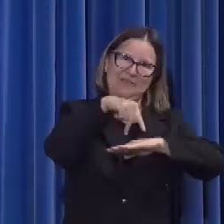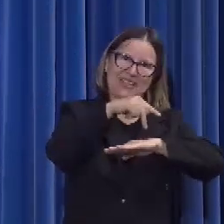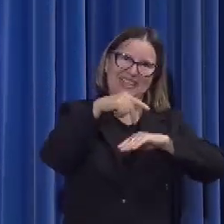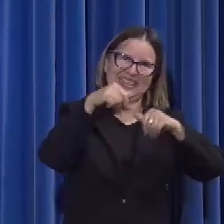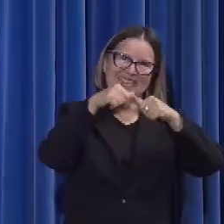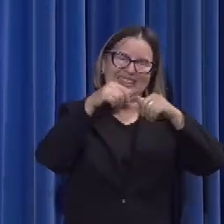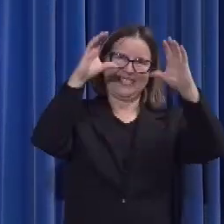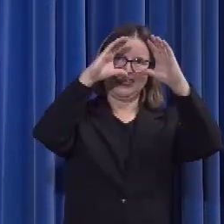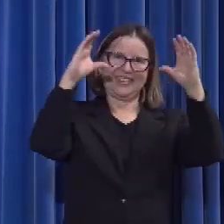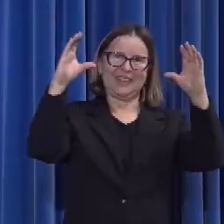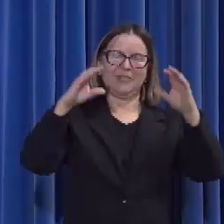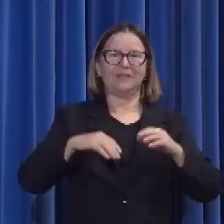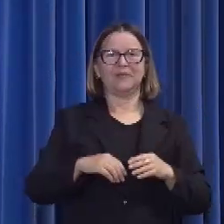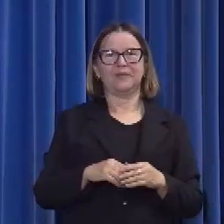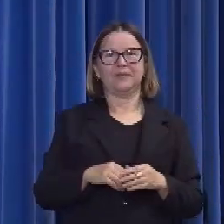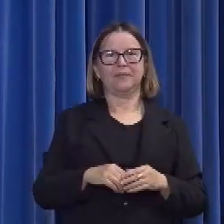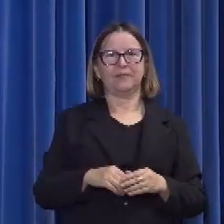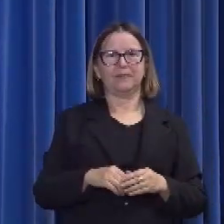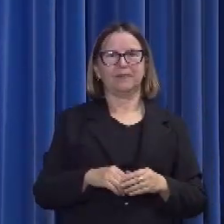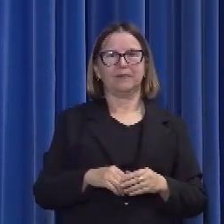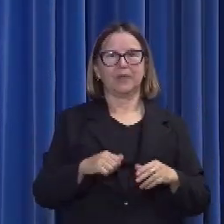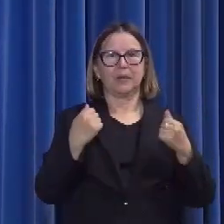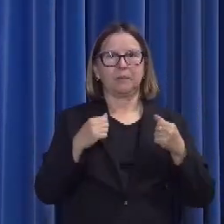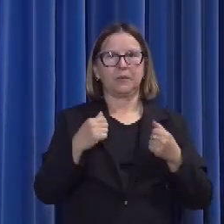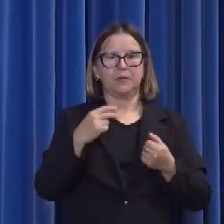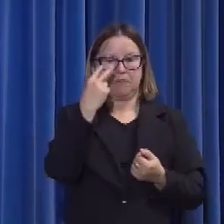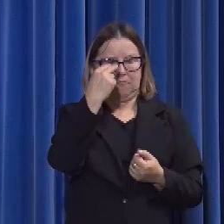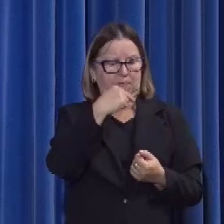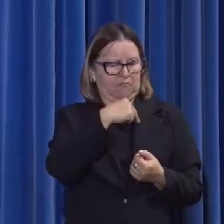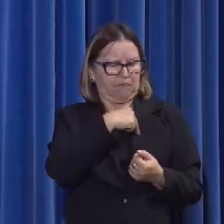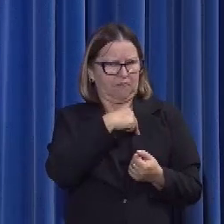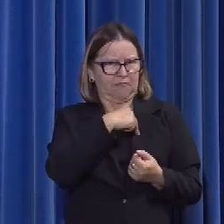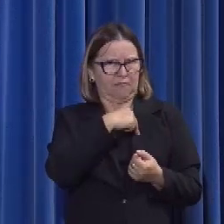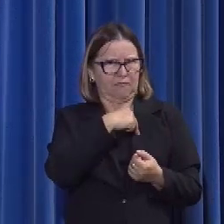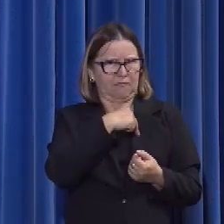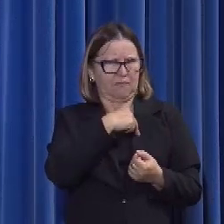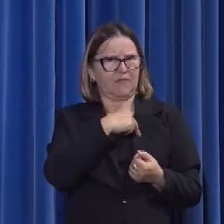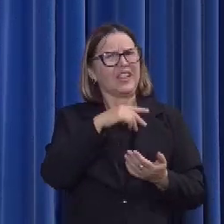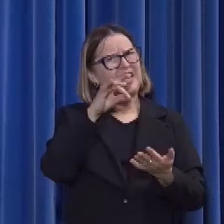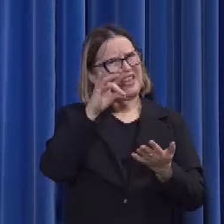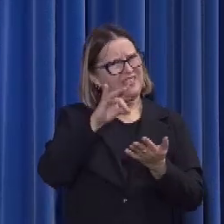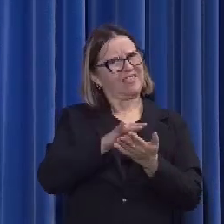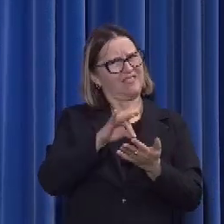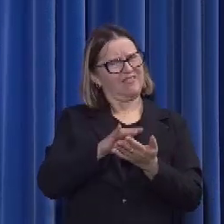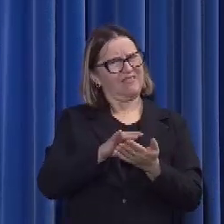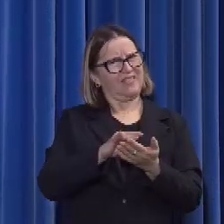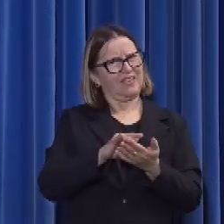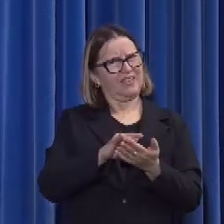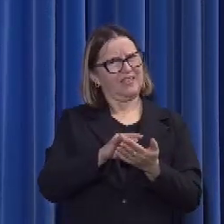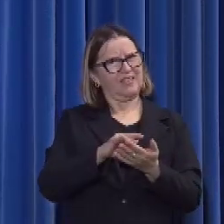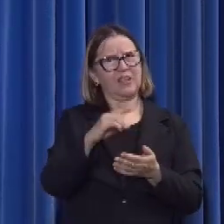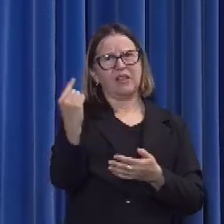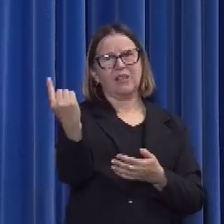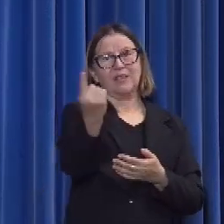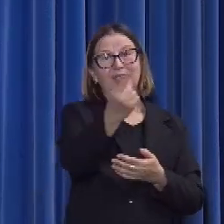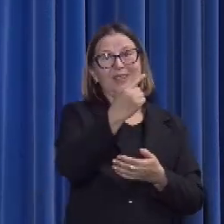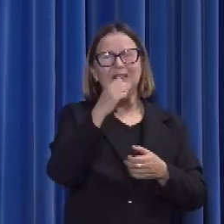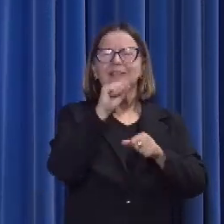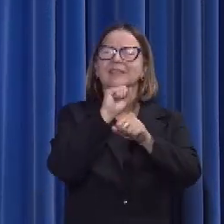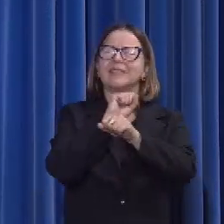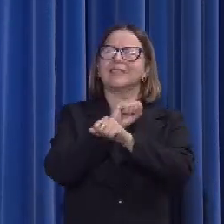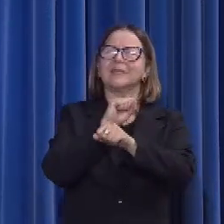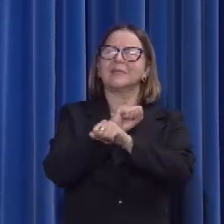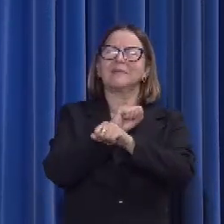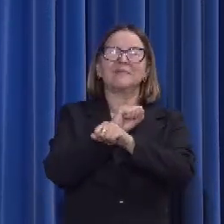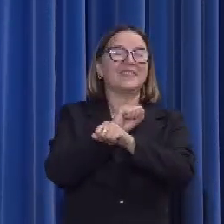É necessário que nos examinemos a nós mesmos. Será que de fato estamos aguardando ansiosamente o